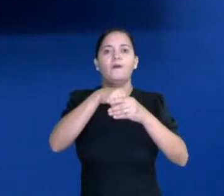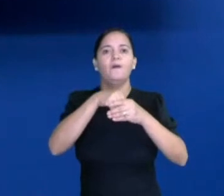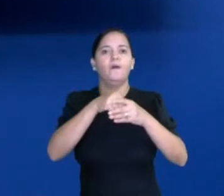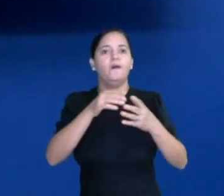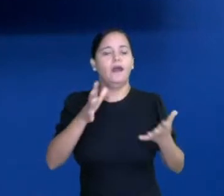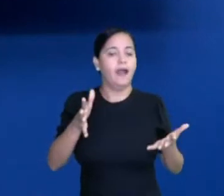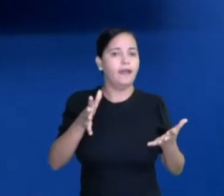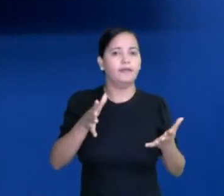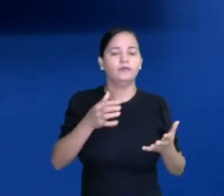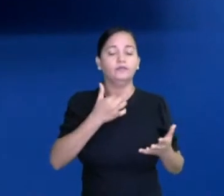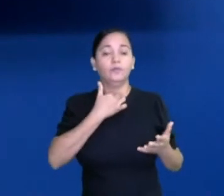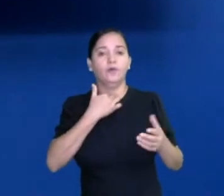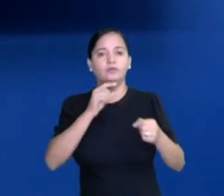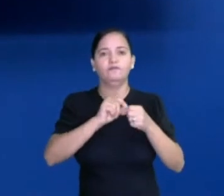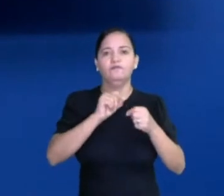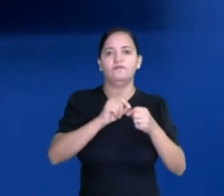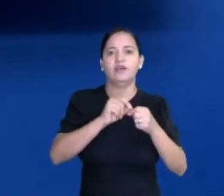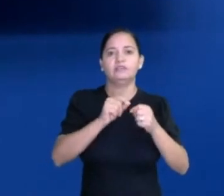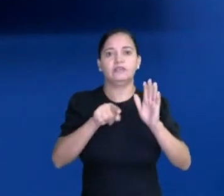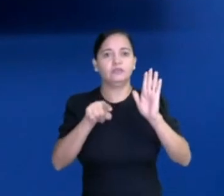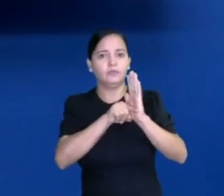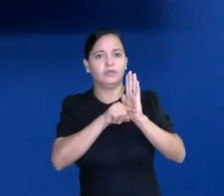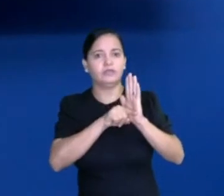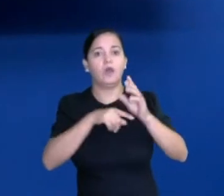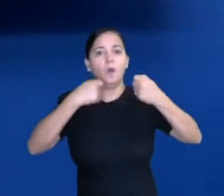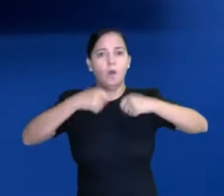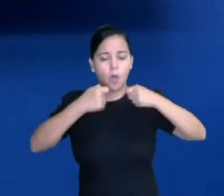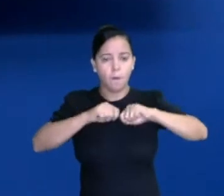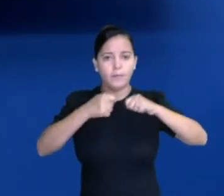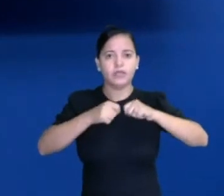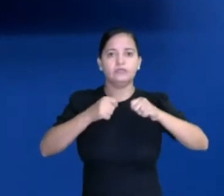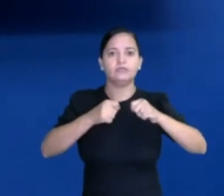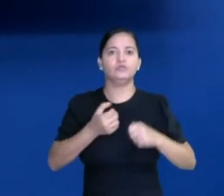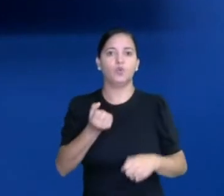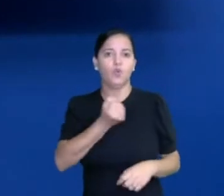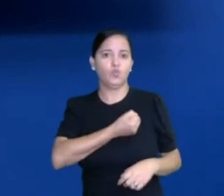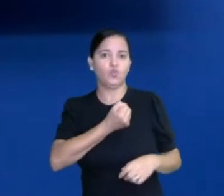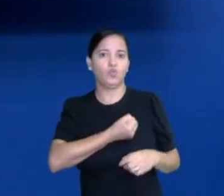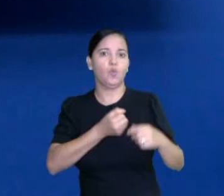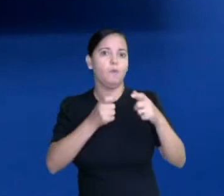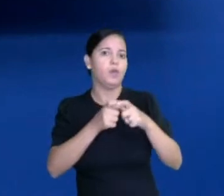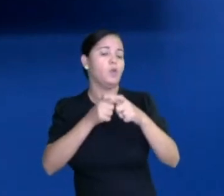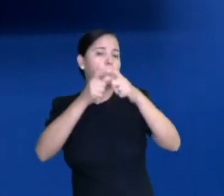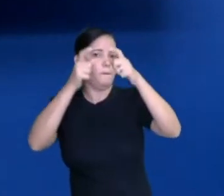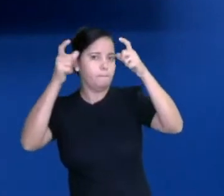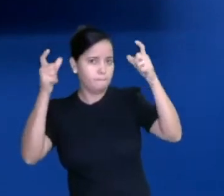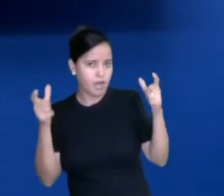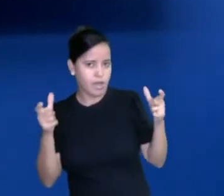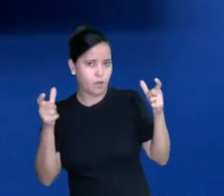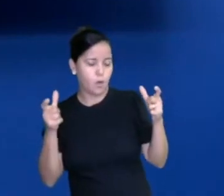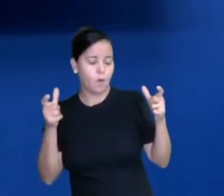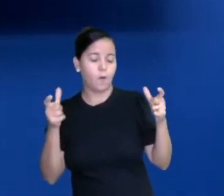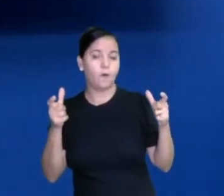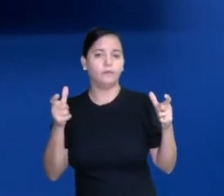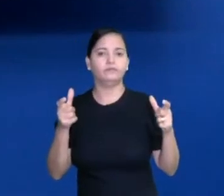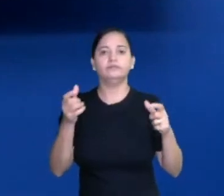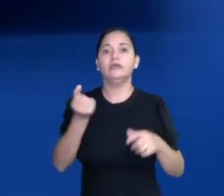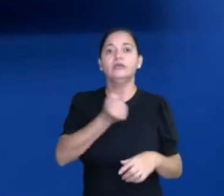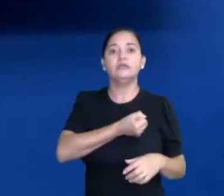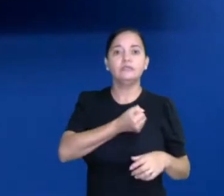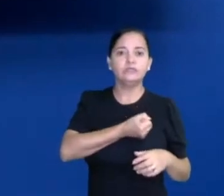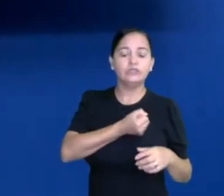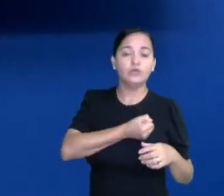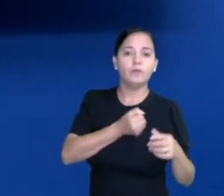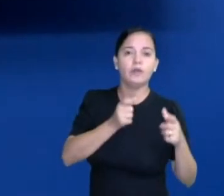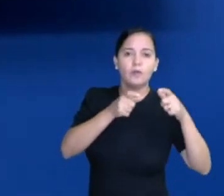essa subtração. Eu preciso de um número maior para retirar esse valor. Esse número menor que eu vou fazer essa subtração, que